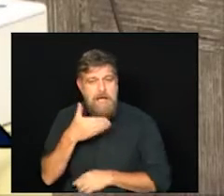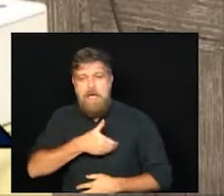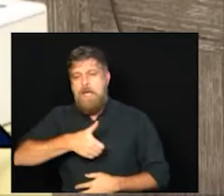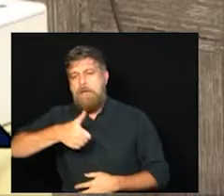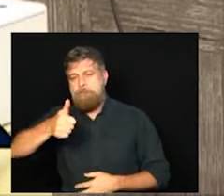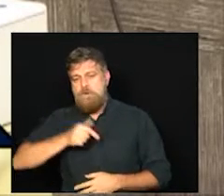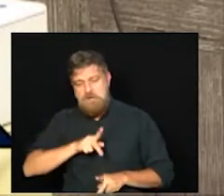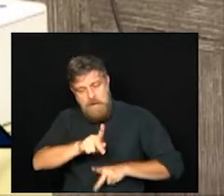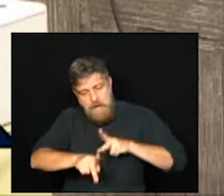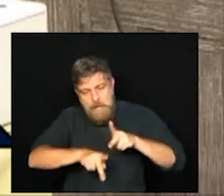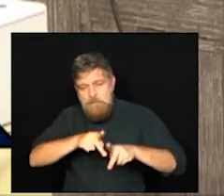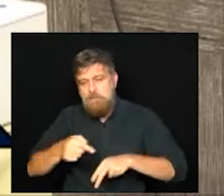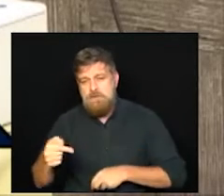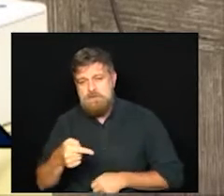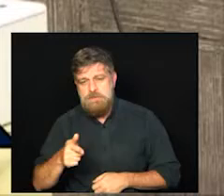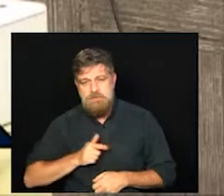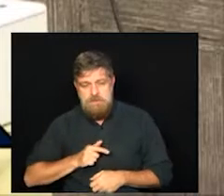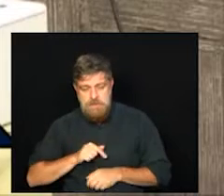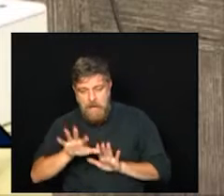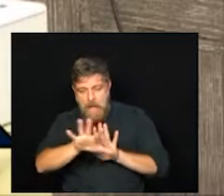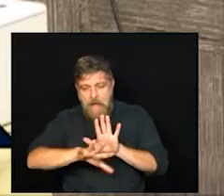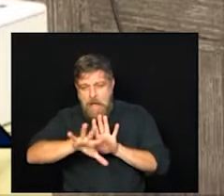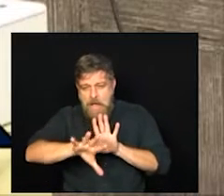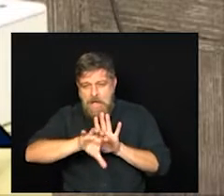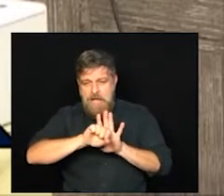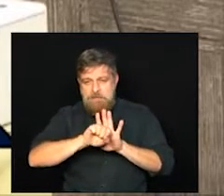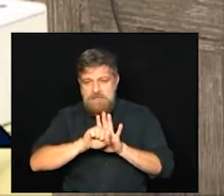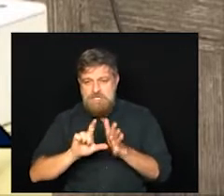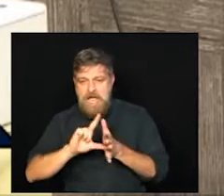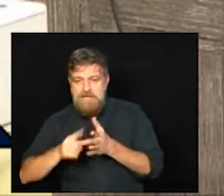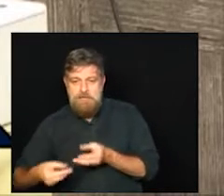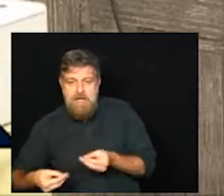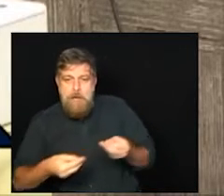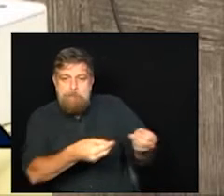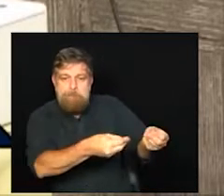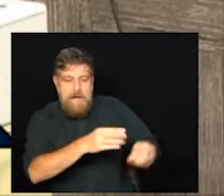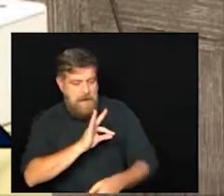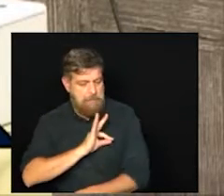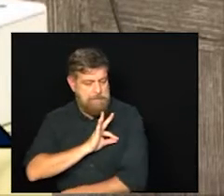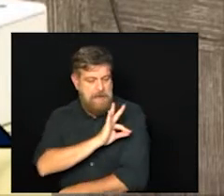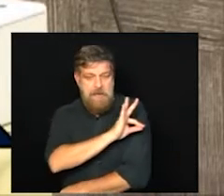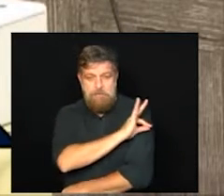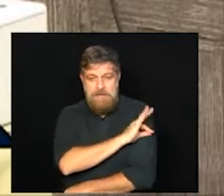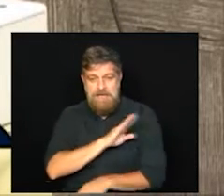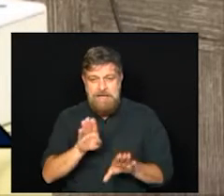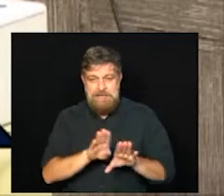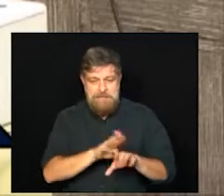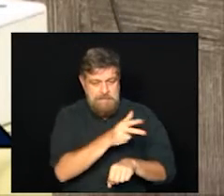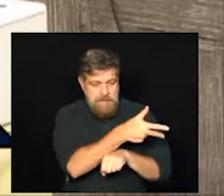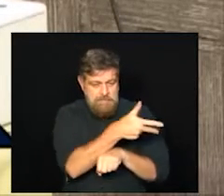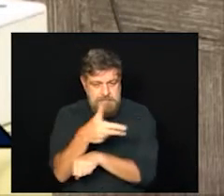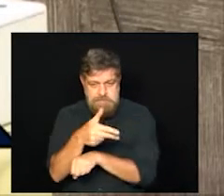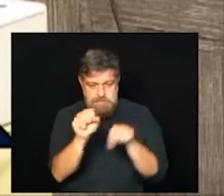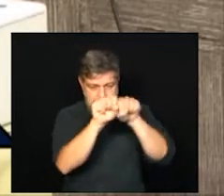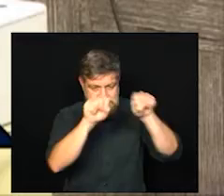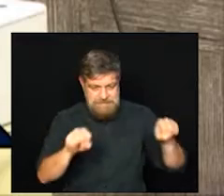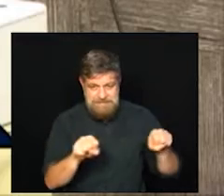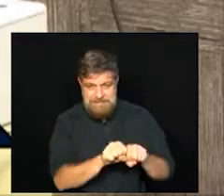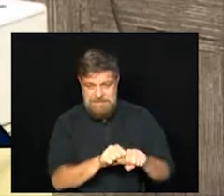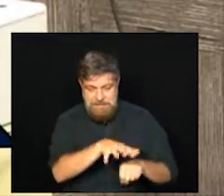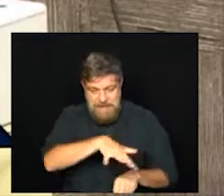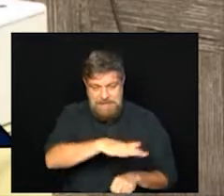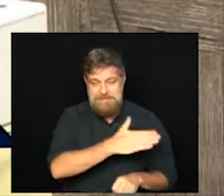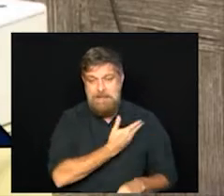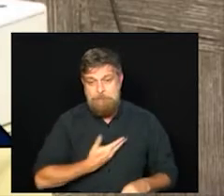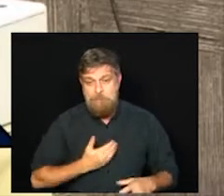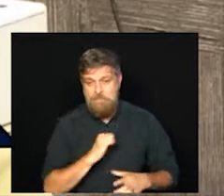muito para a população, e essas imagens serão cedidas para a Guarda Municipal, para a Sincamp. Então, com certeza,